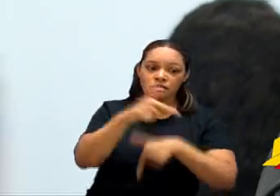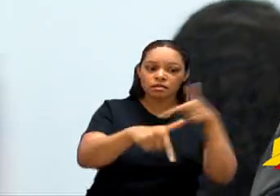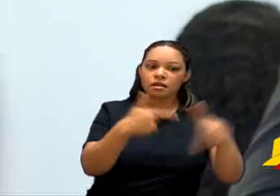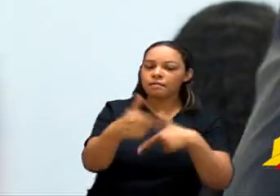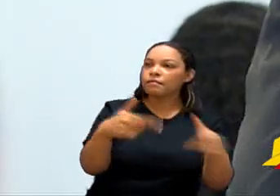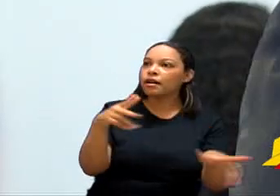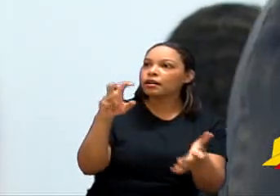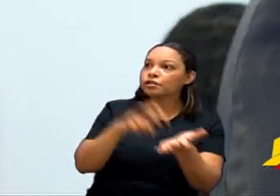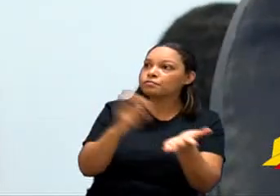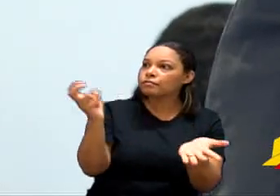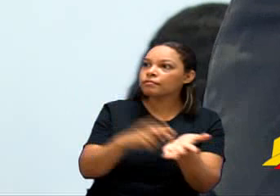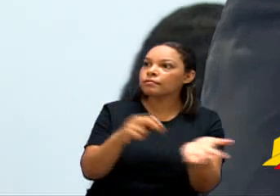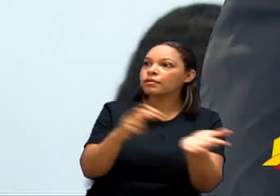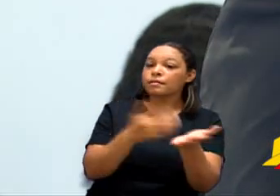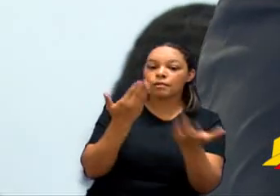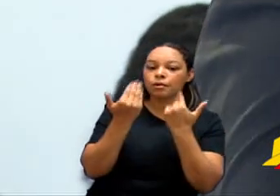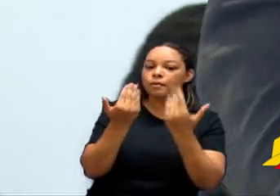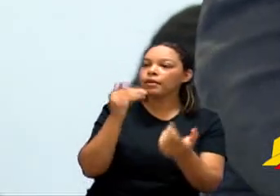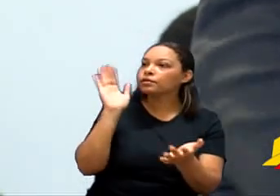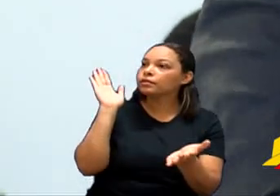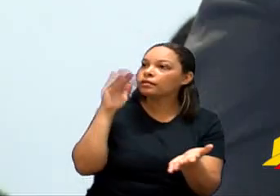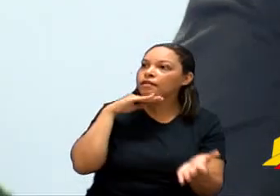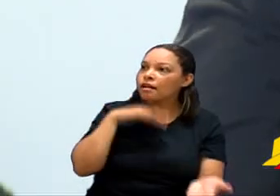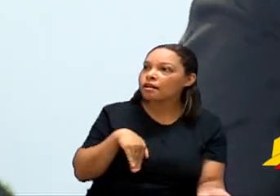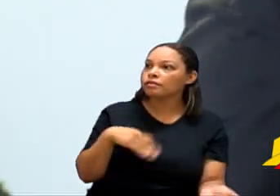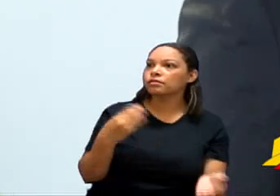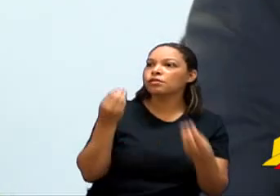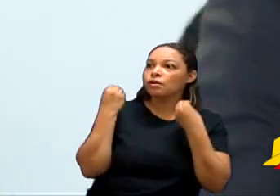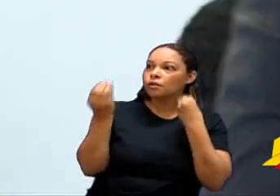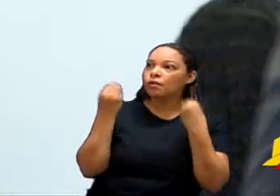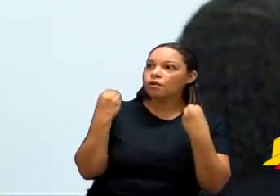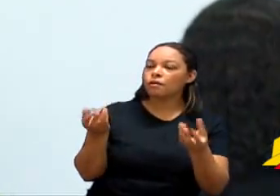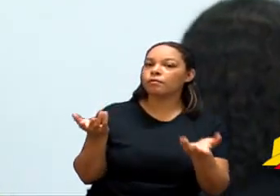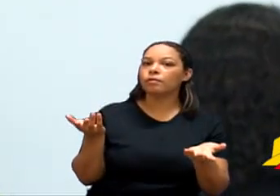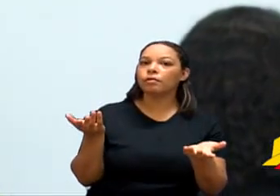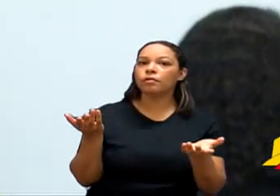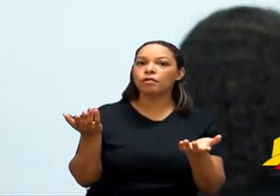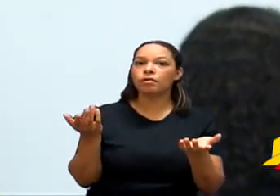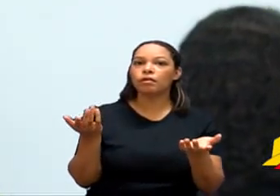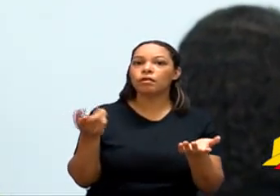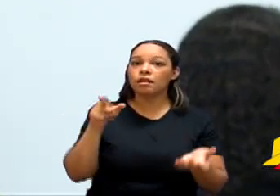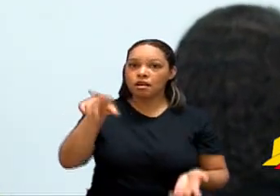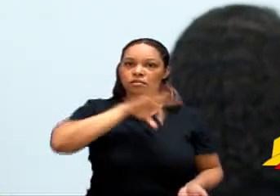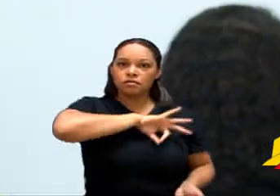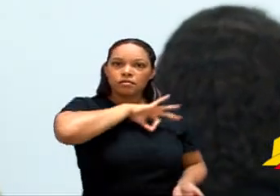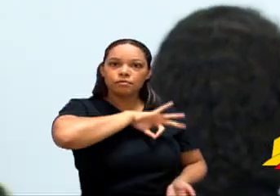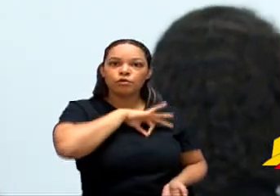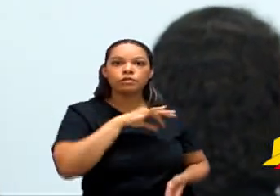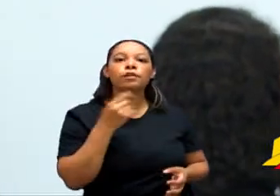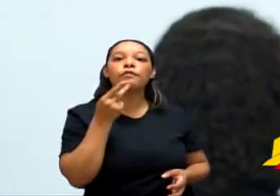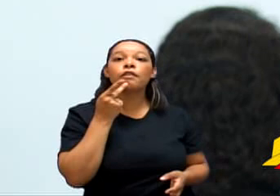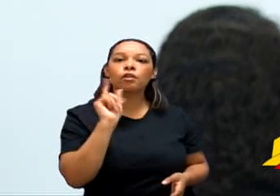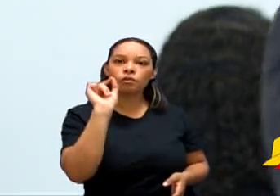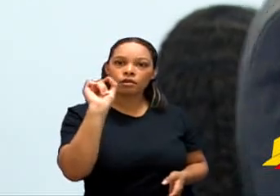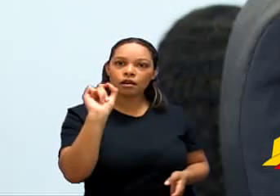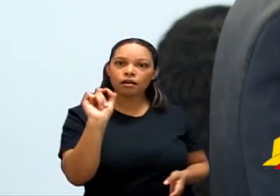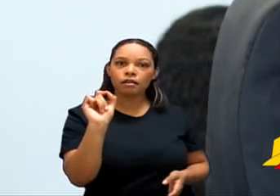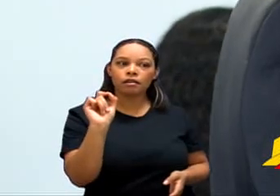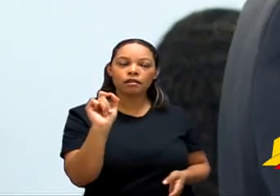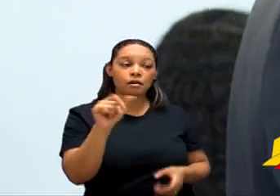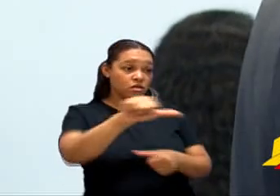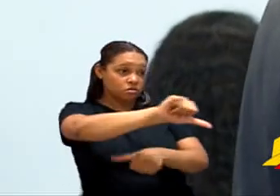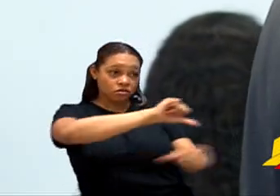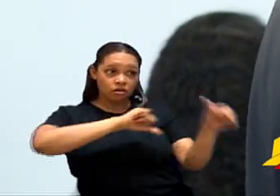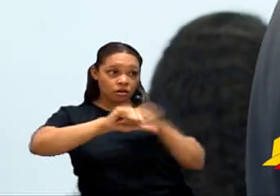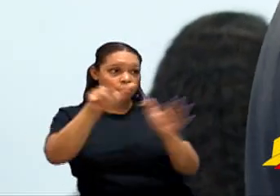alguns com dor no coração também, ia lá pegar a goiaba e pegar a água. Sabe o que ele falou para mim, esse cara que pisou na goiaba? Mude a lei lá com